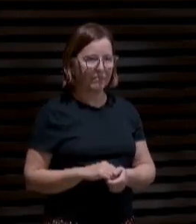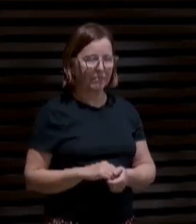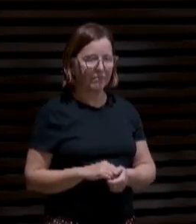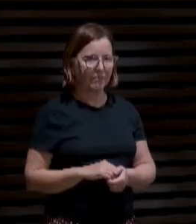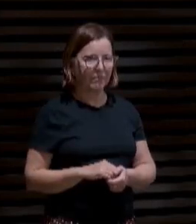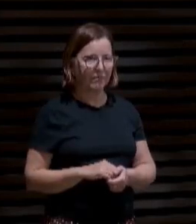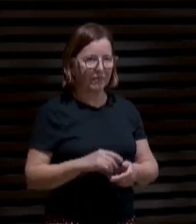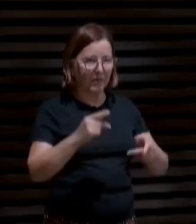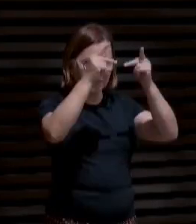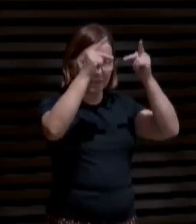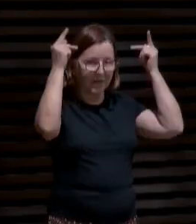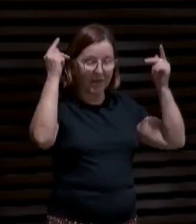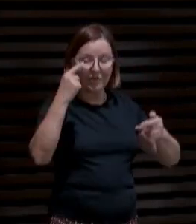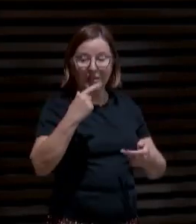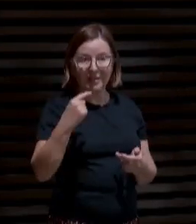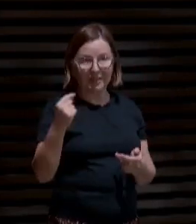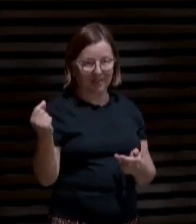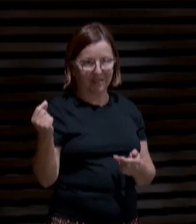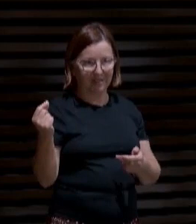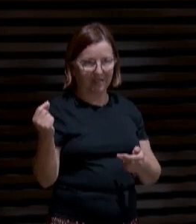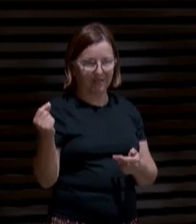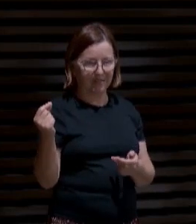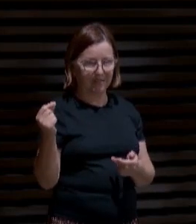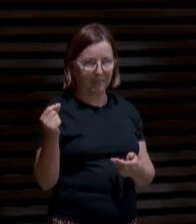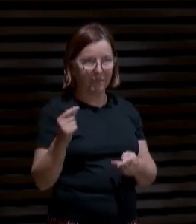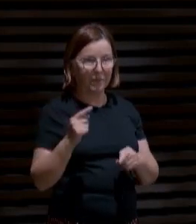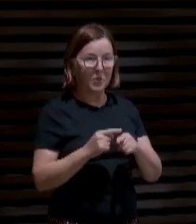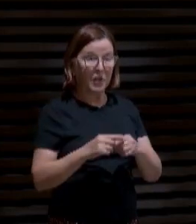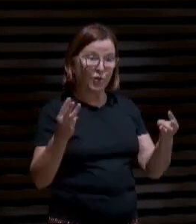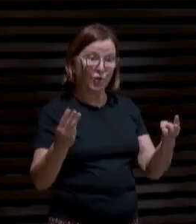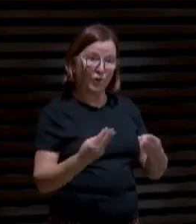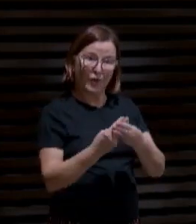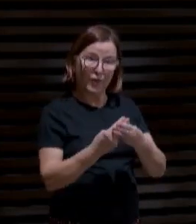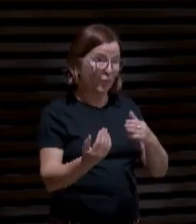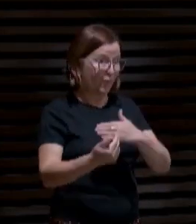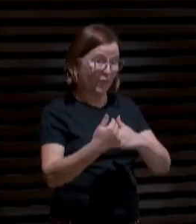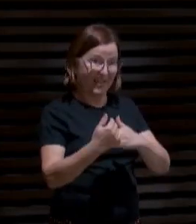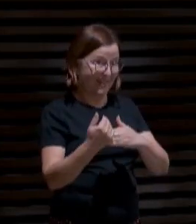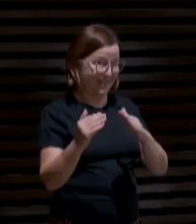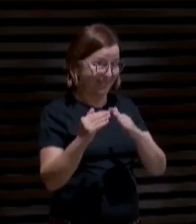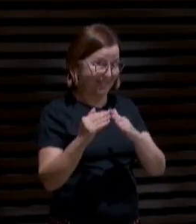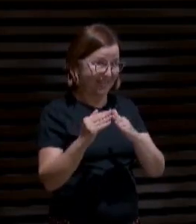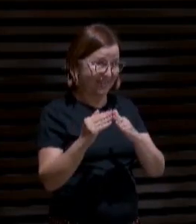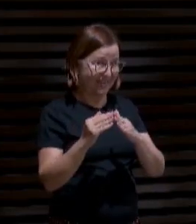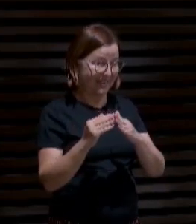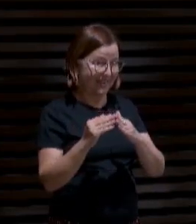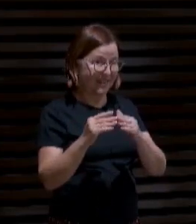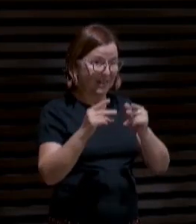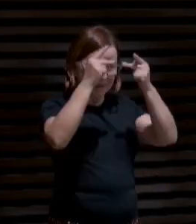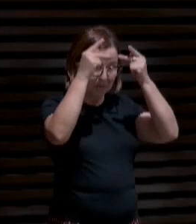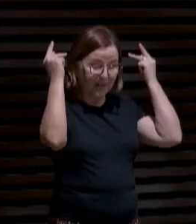Pilatos sai. Eles não quiseram entrar no pretório. Pilatos sai para lhes